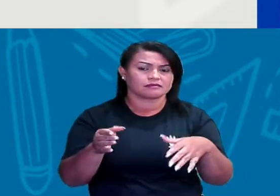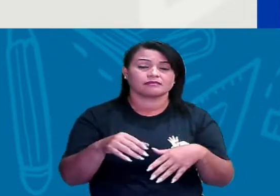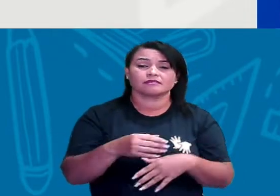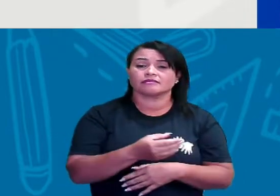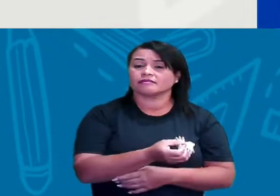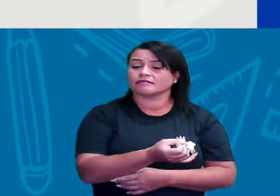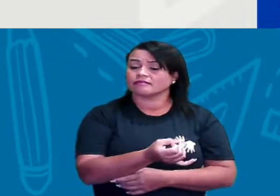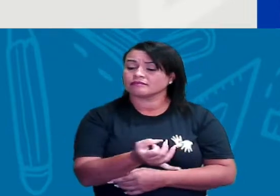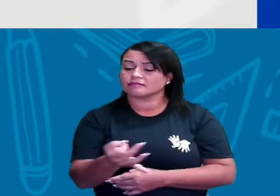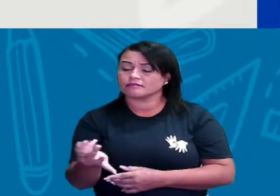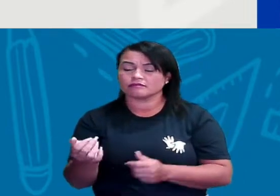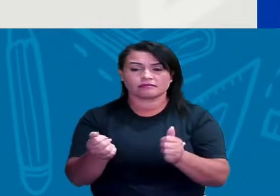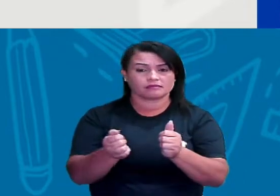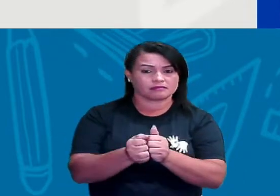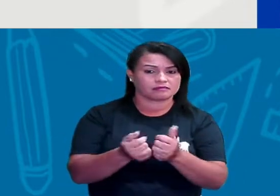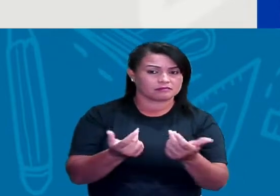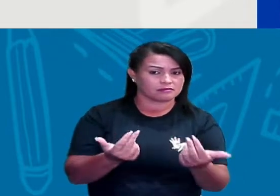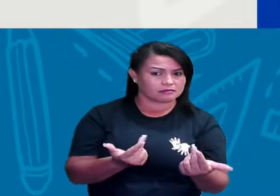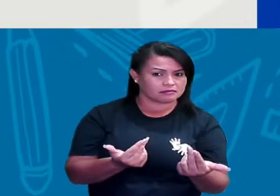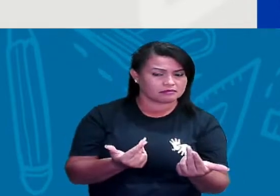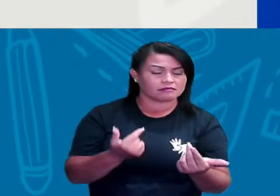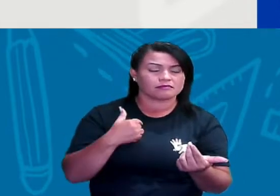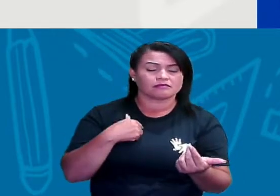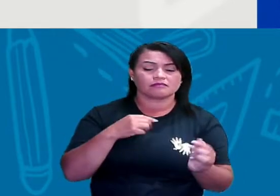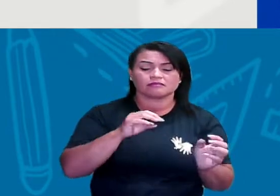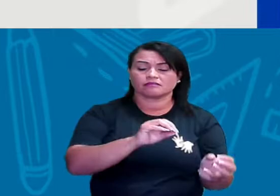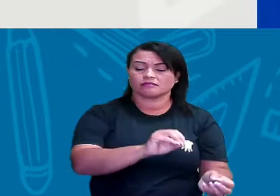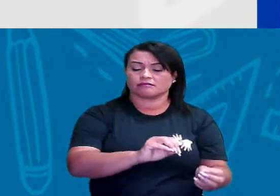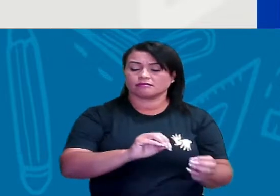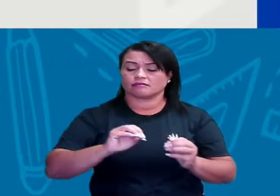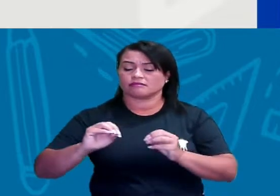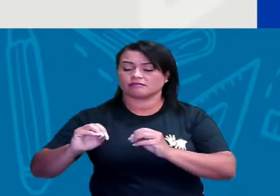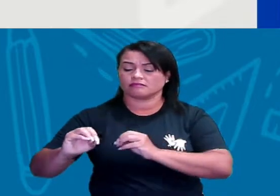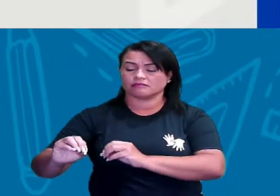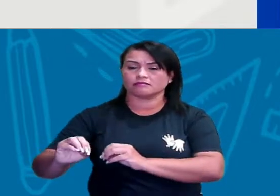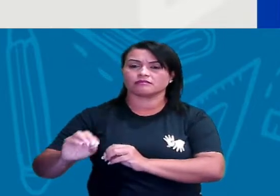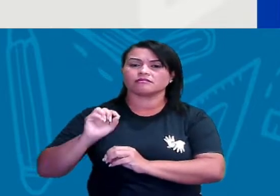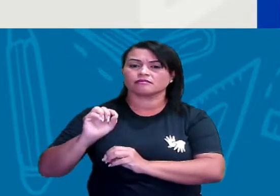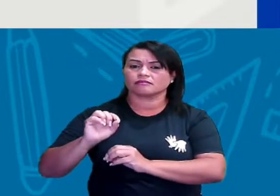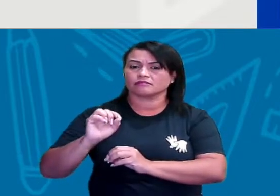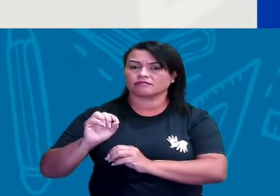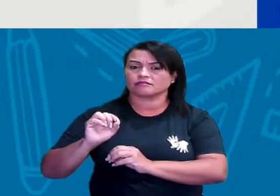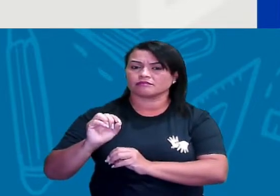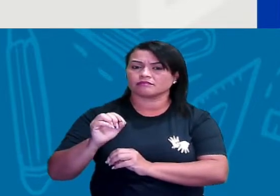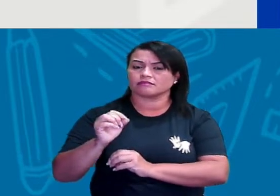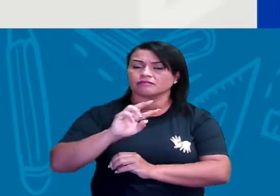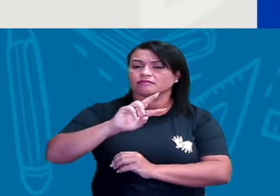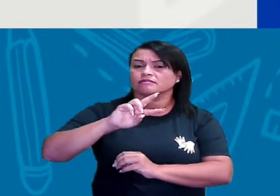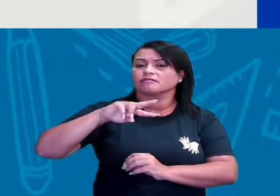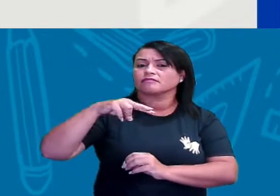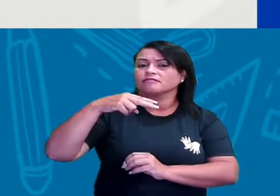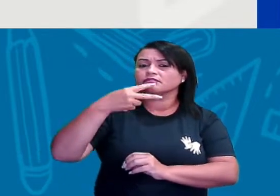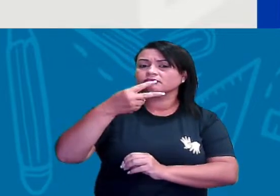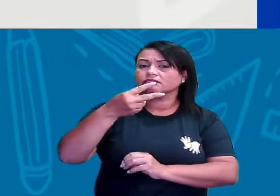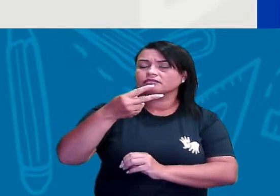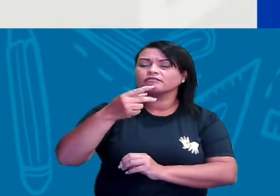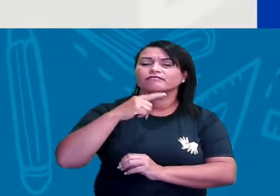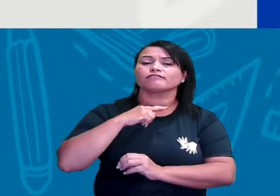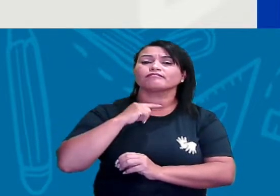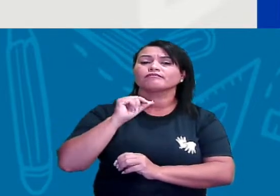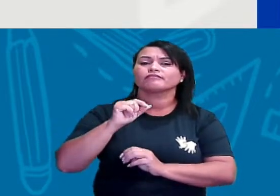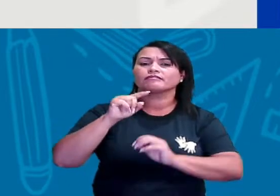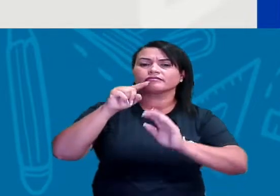minhas bases são iguais, eu vou fazer o quê? Vou repetir a minha base e vou fazer o quê com meus expoentes?